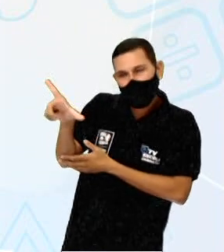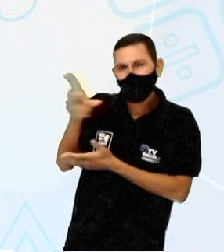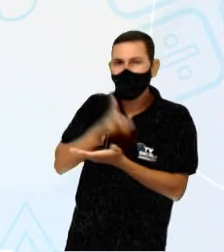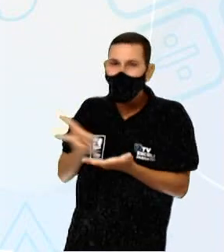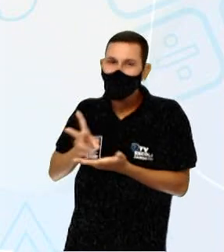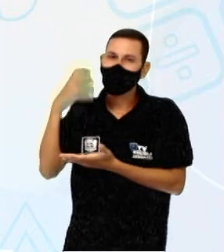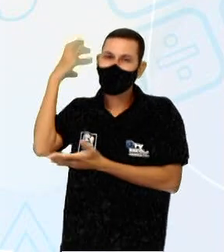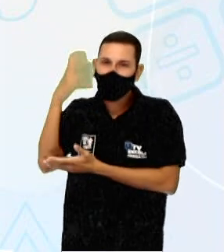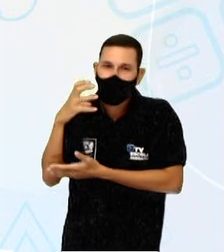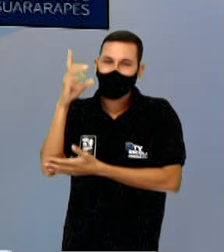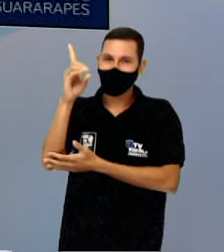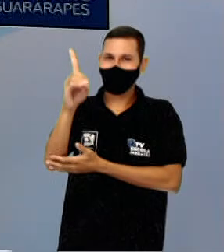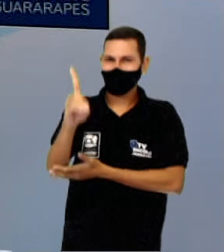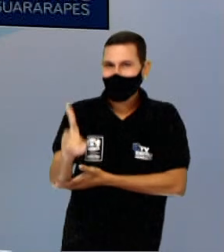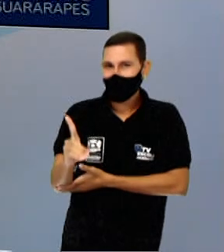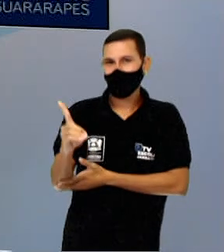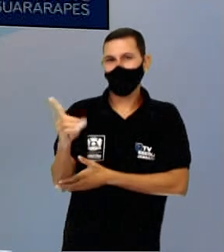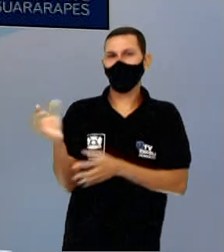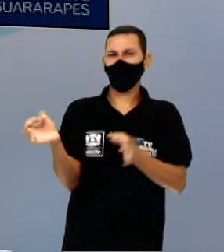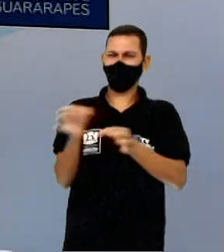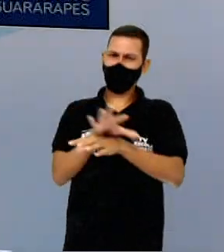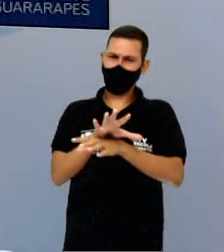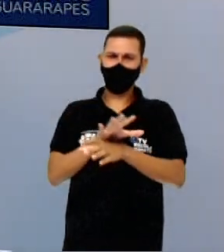de D no final.